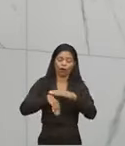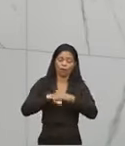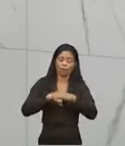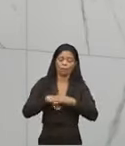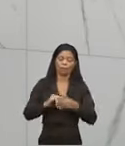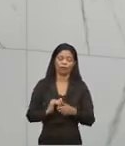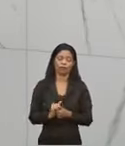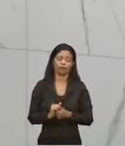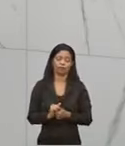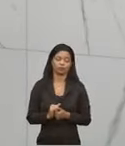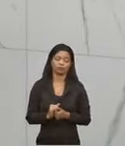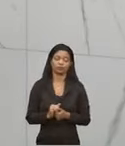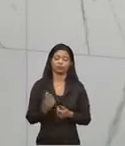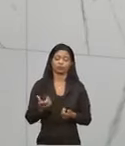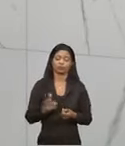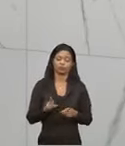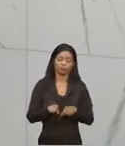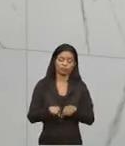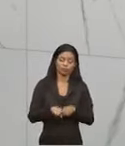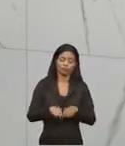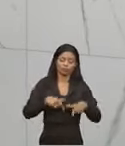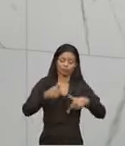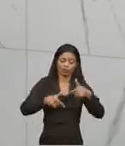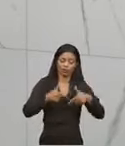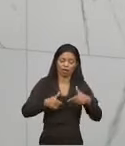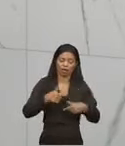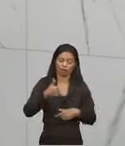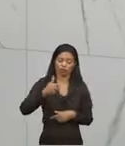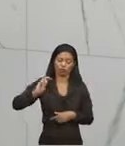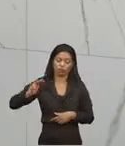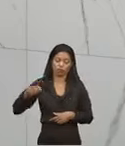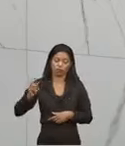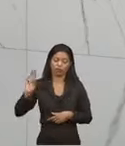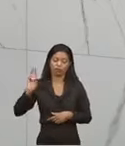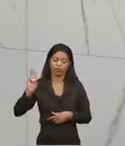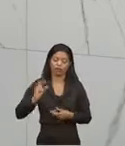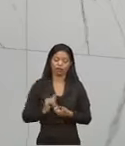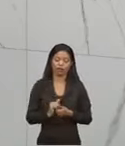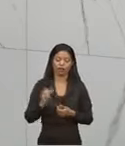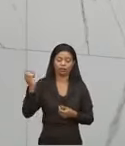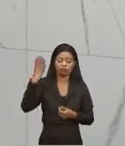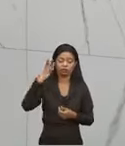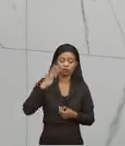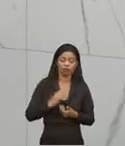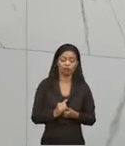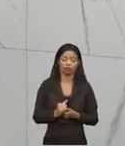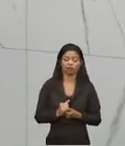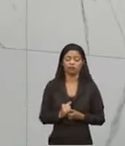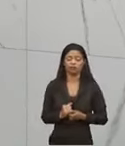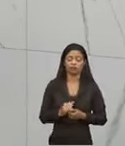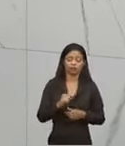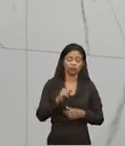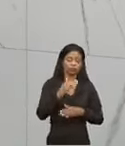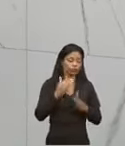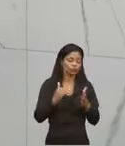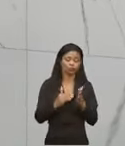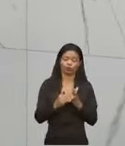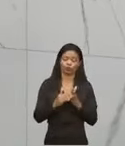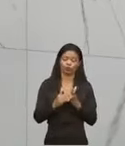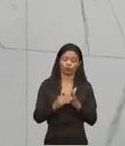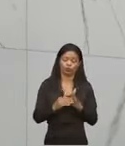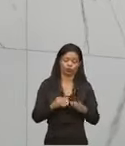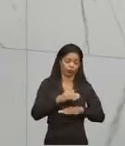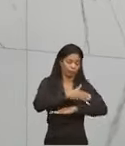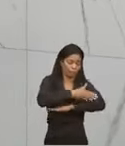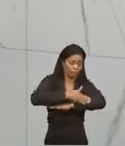campo sintético, uma obra de quase R$1 milhão, com iluminação em LED. O melhoramento do entorno do campo está sendo feito com